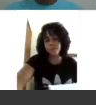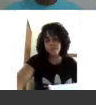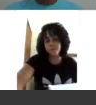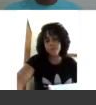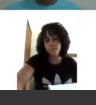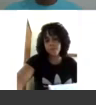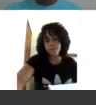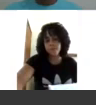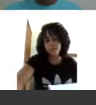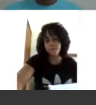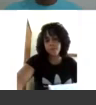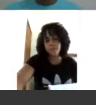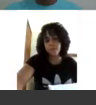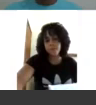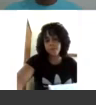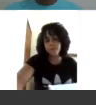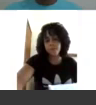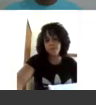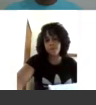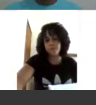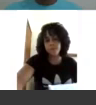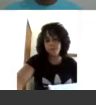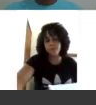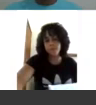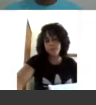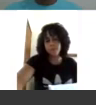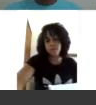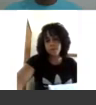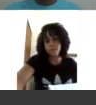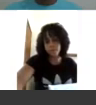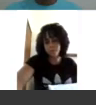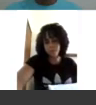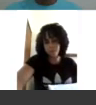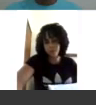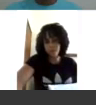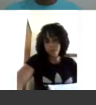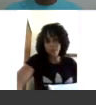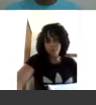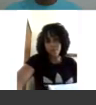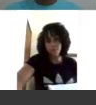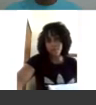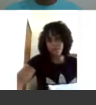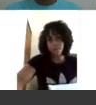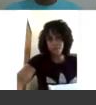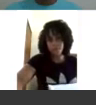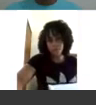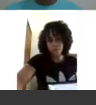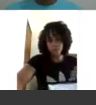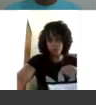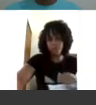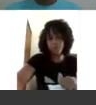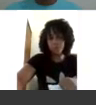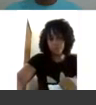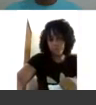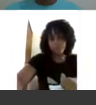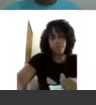não iam buscar os blocos de atividade, só iam buscar quando era dia de entrega de cesta básica. A gente percebia que existia uma